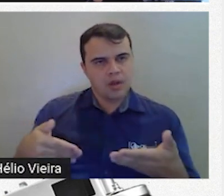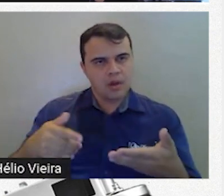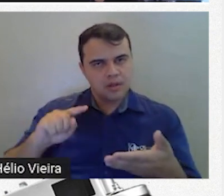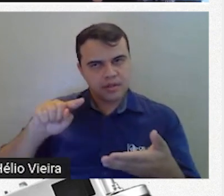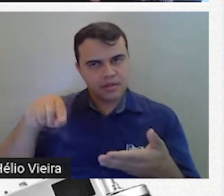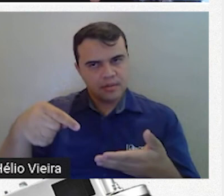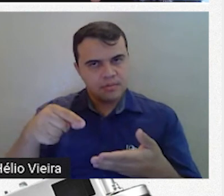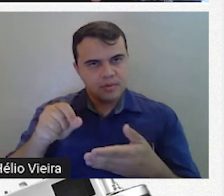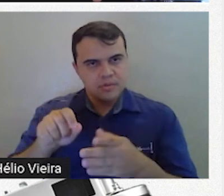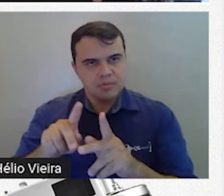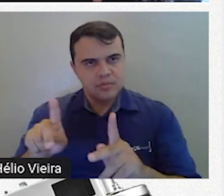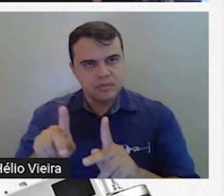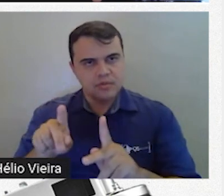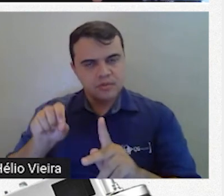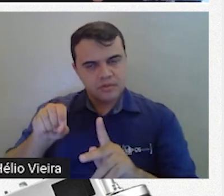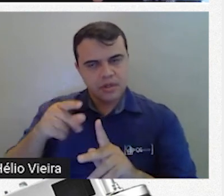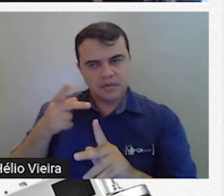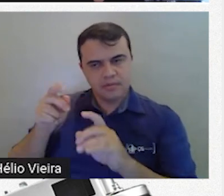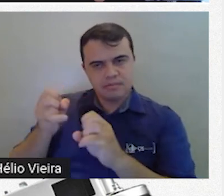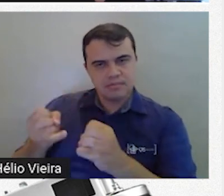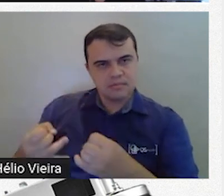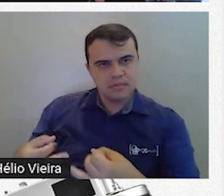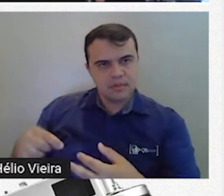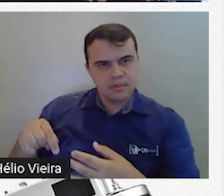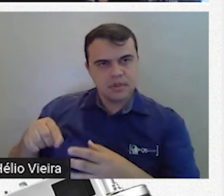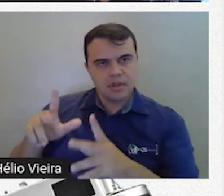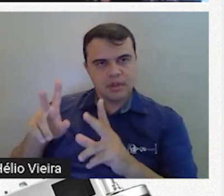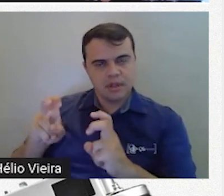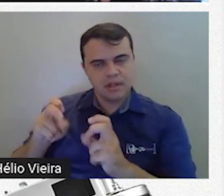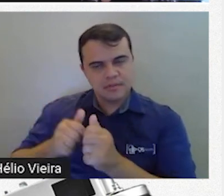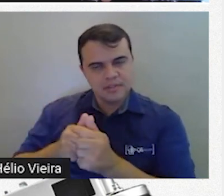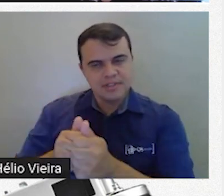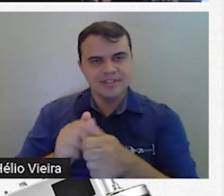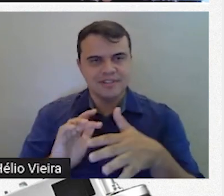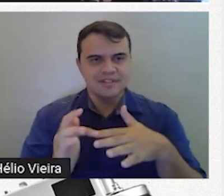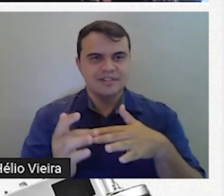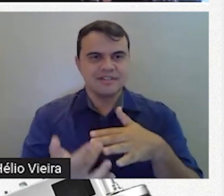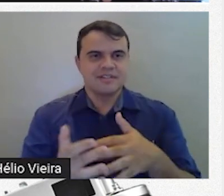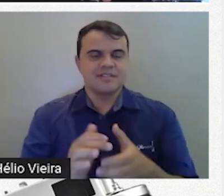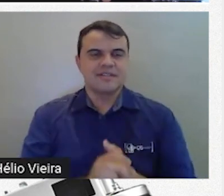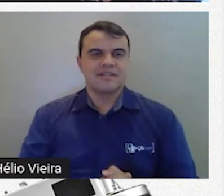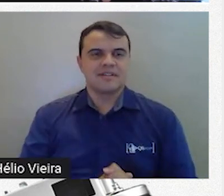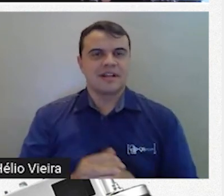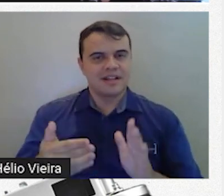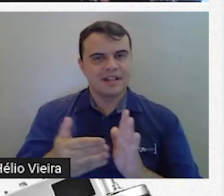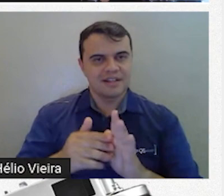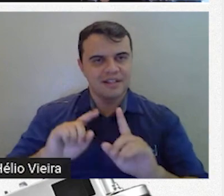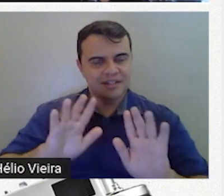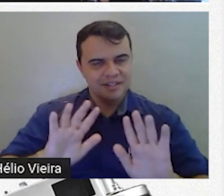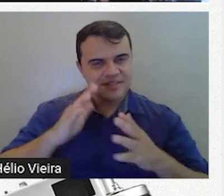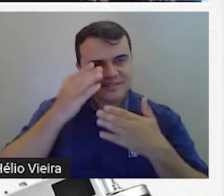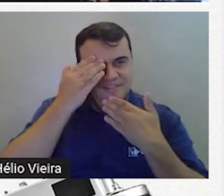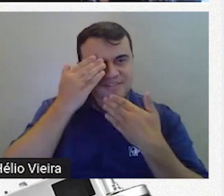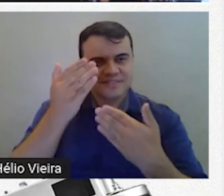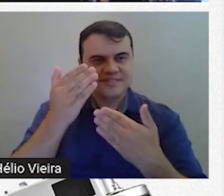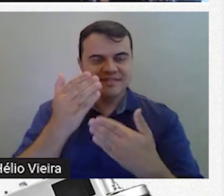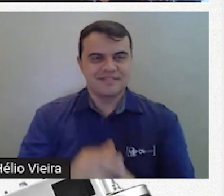de professores, deixa aqui nos comentários e nos sigam nas redes sociais. Até a próxima. Tchau, tchau.